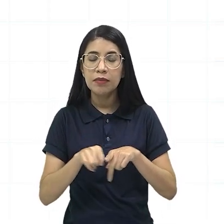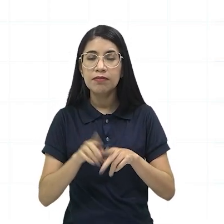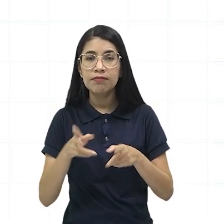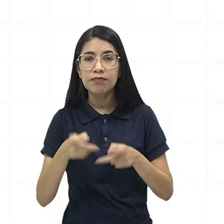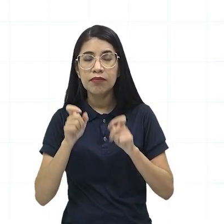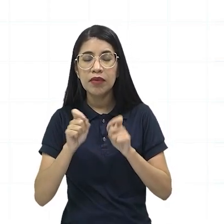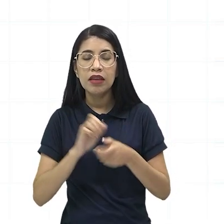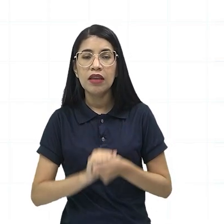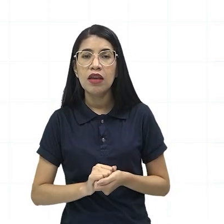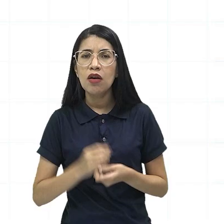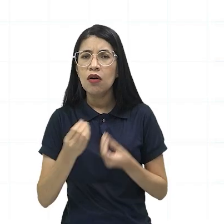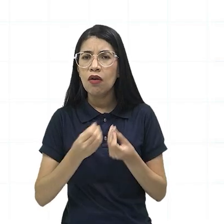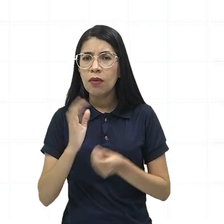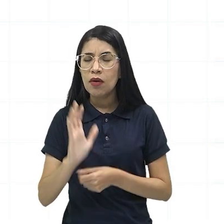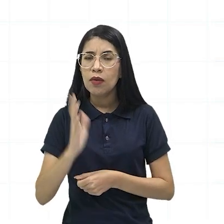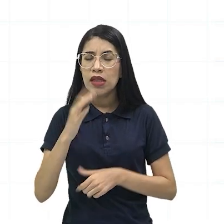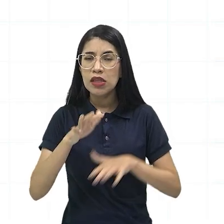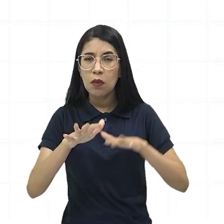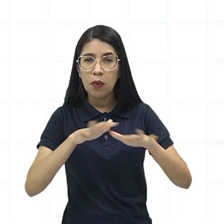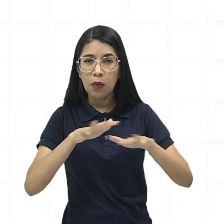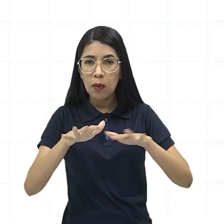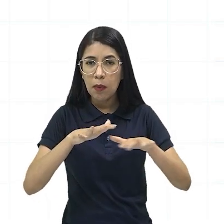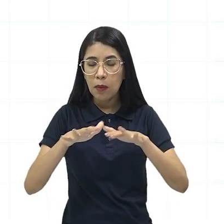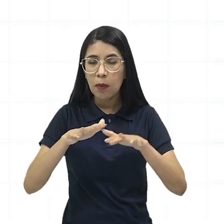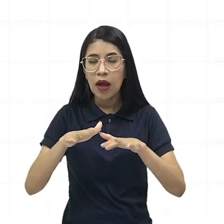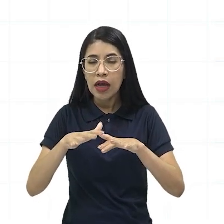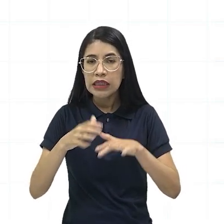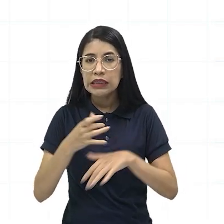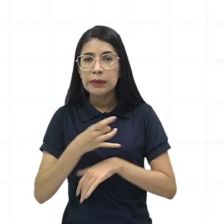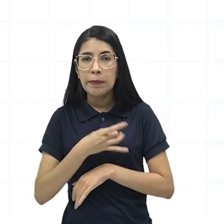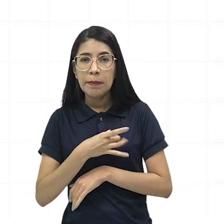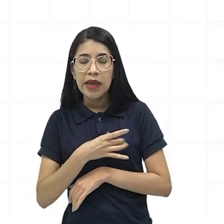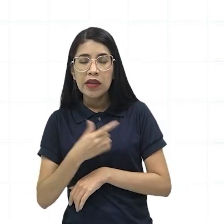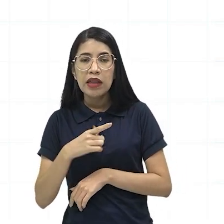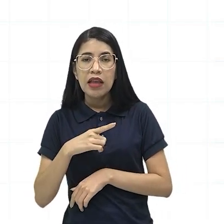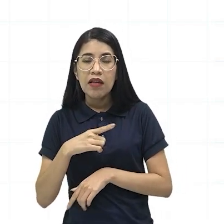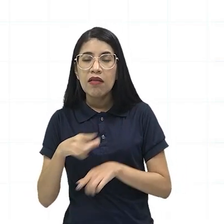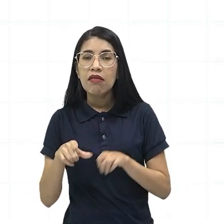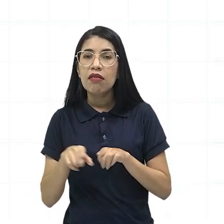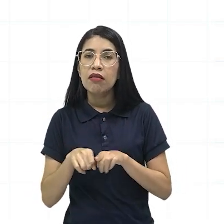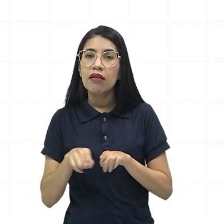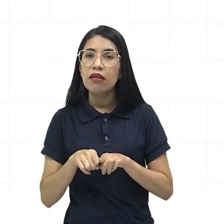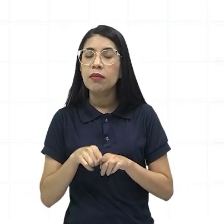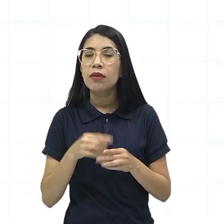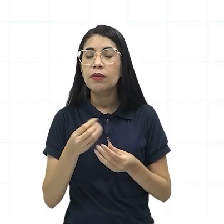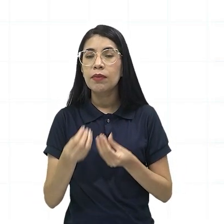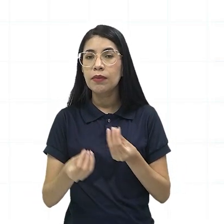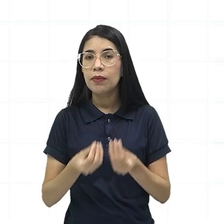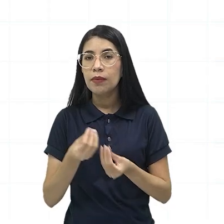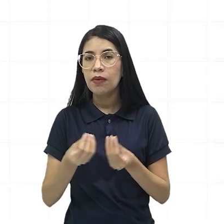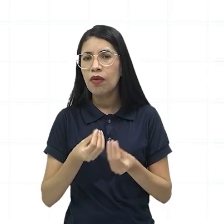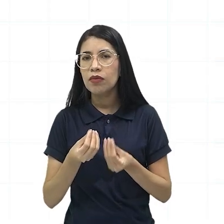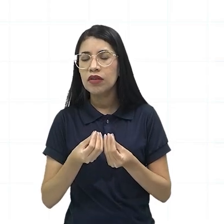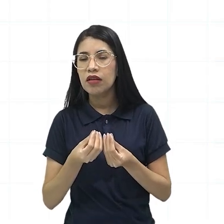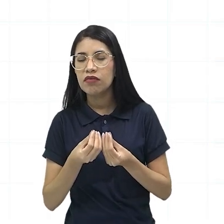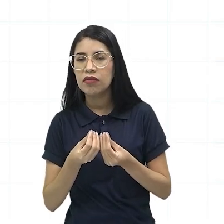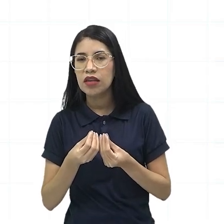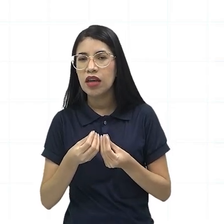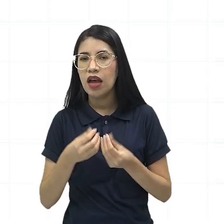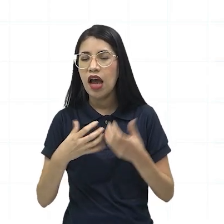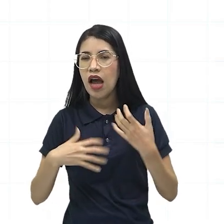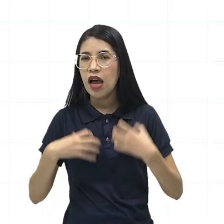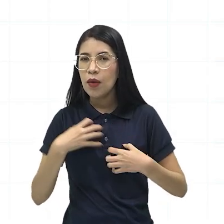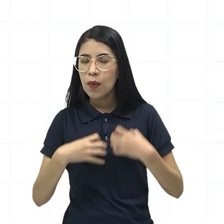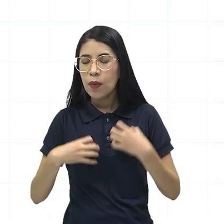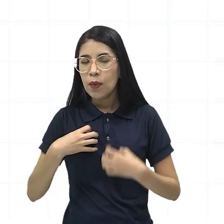falou sobre como foi problemático, como foi assustador, como teve todo esse alarido.